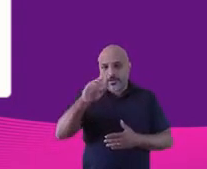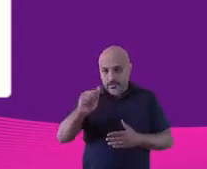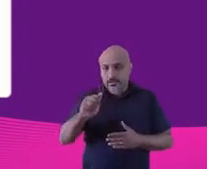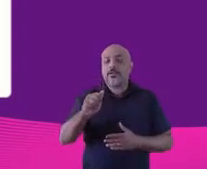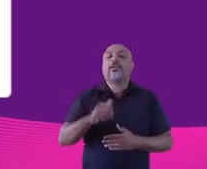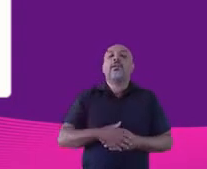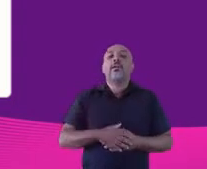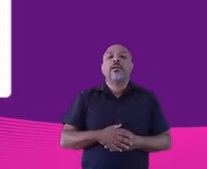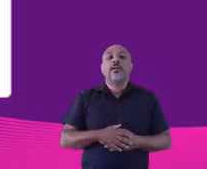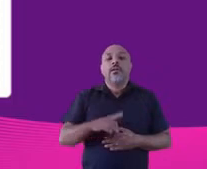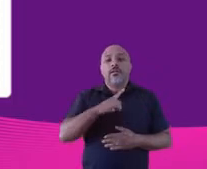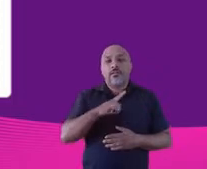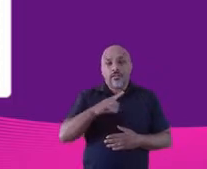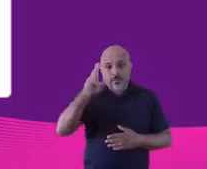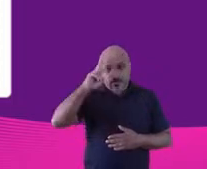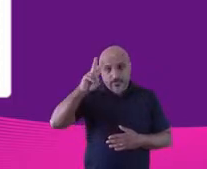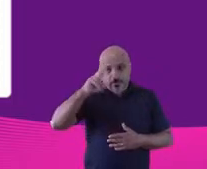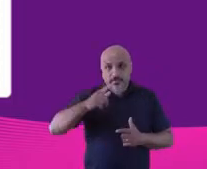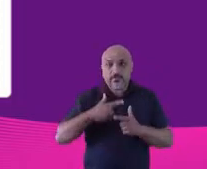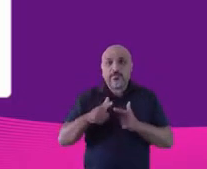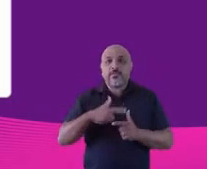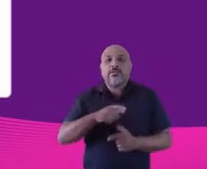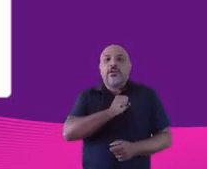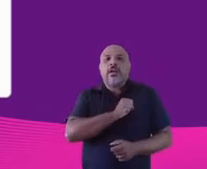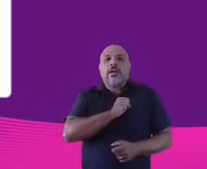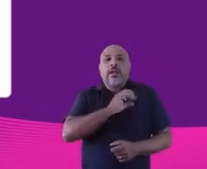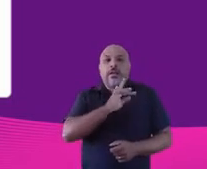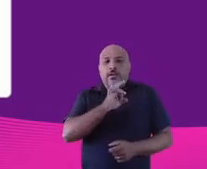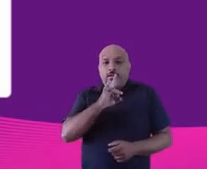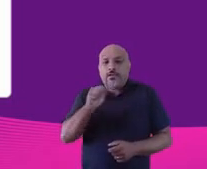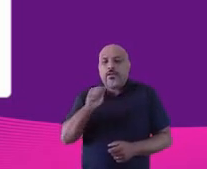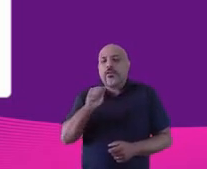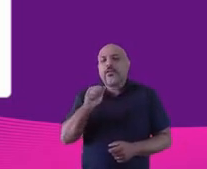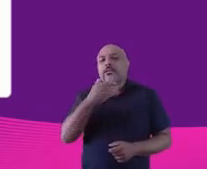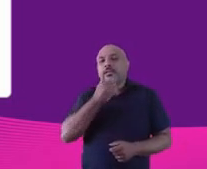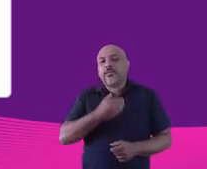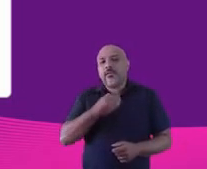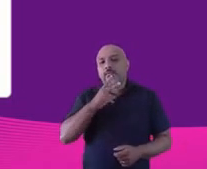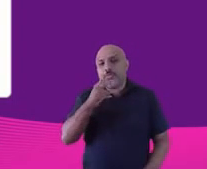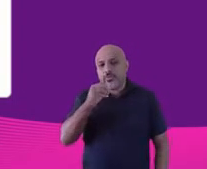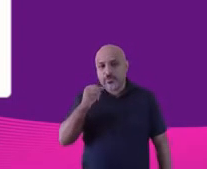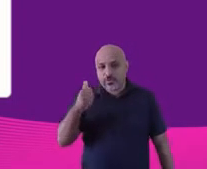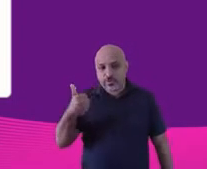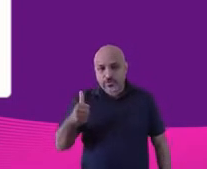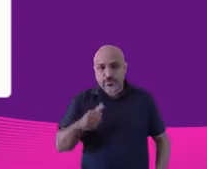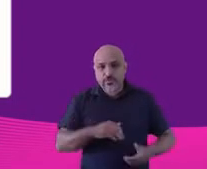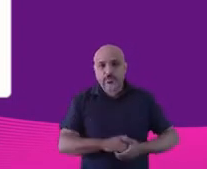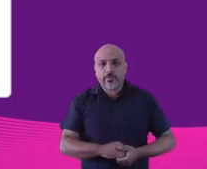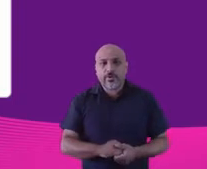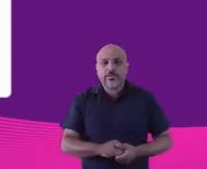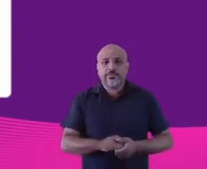história de bradicardia, isso em dezembro de 2011. Ele ele jogava bola,